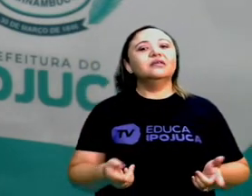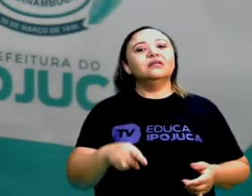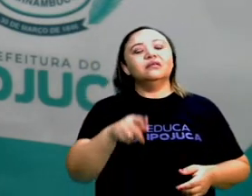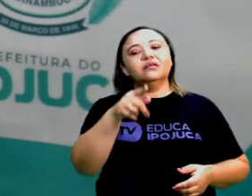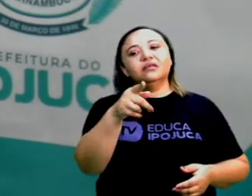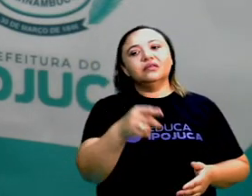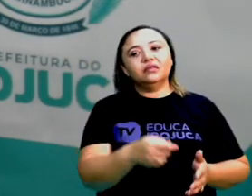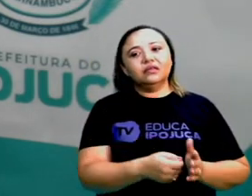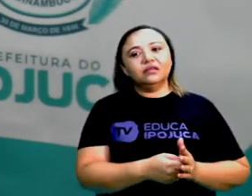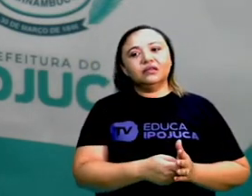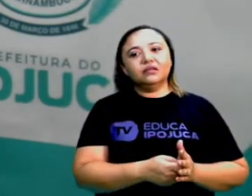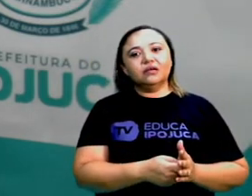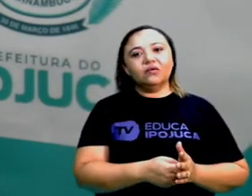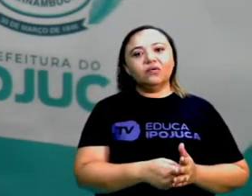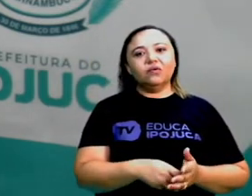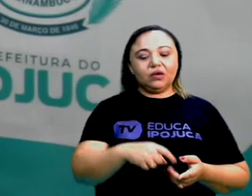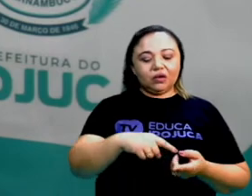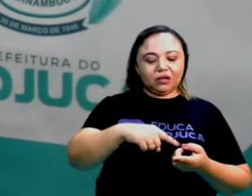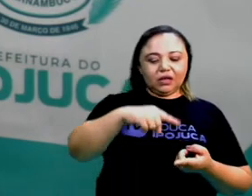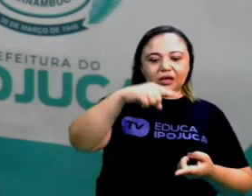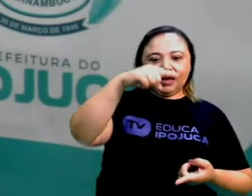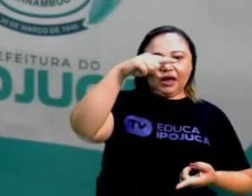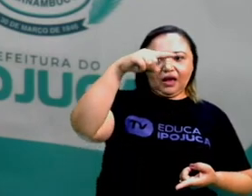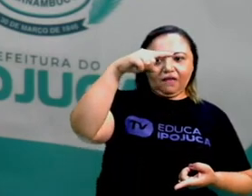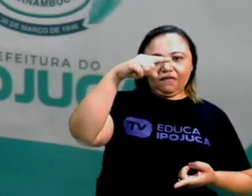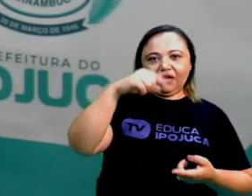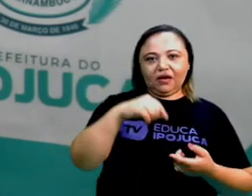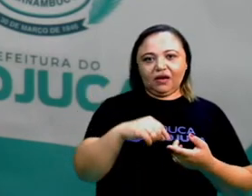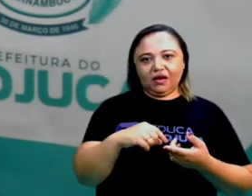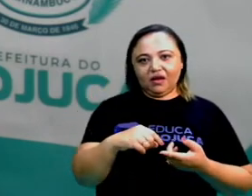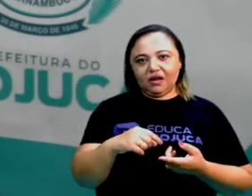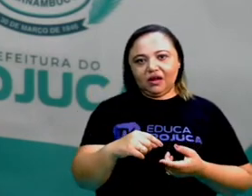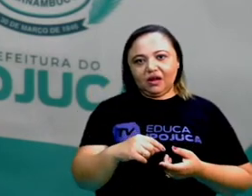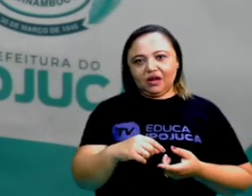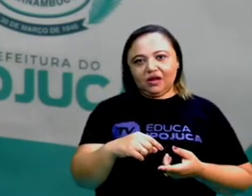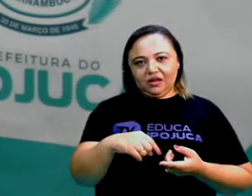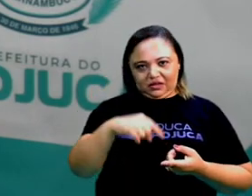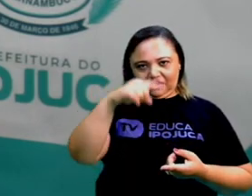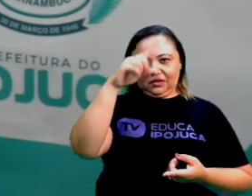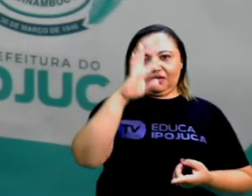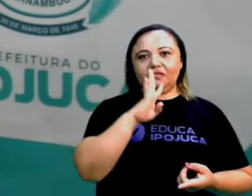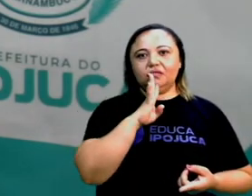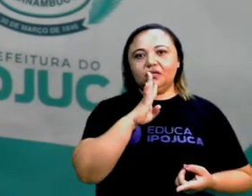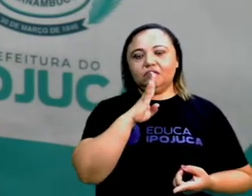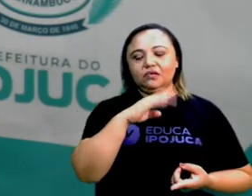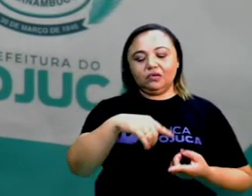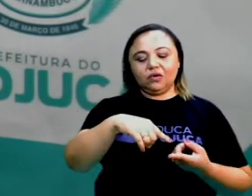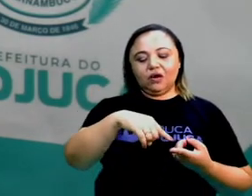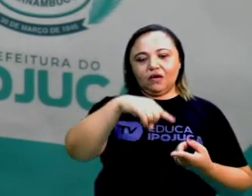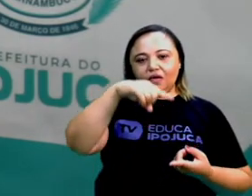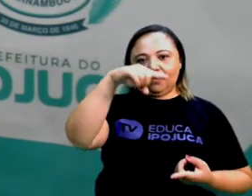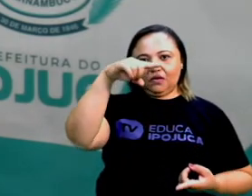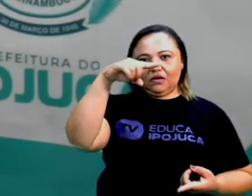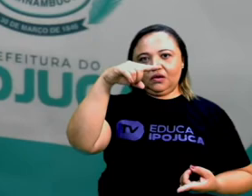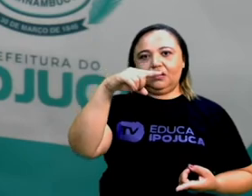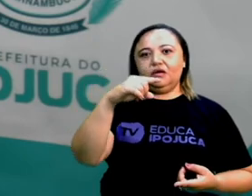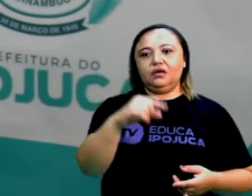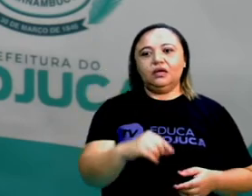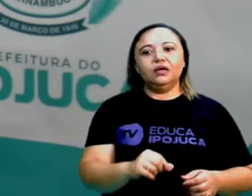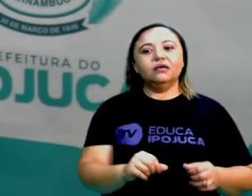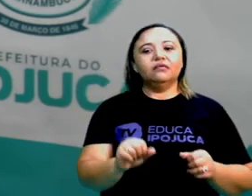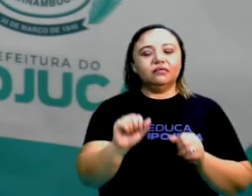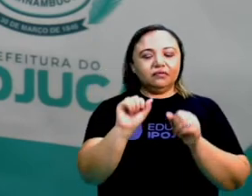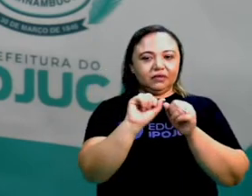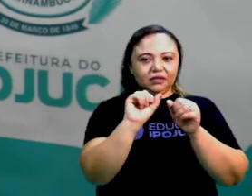reutilização de garrafas PET, como a professora está fazendo lá na escola, tia Márcia. A tia está colocando as garrafas PET para ser